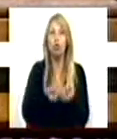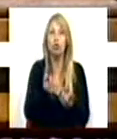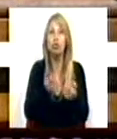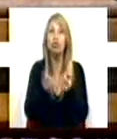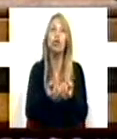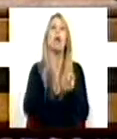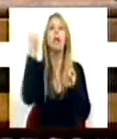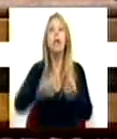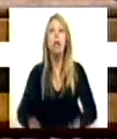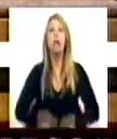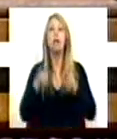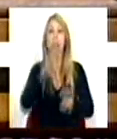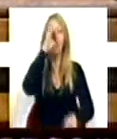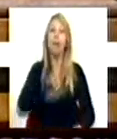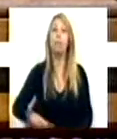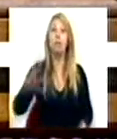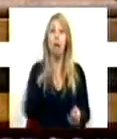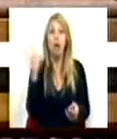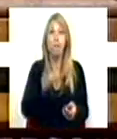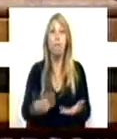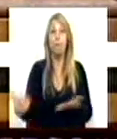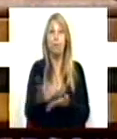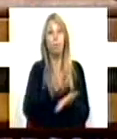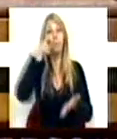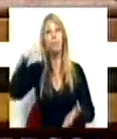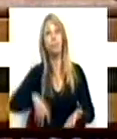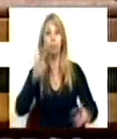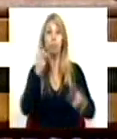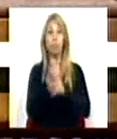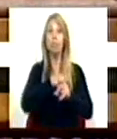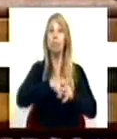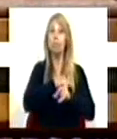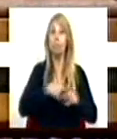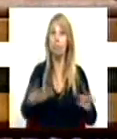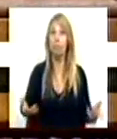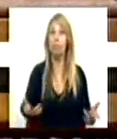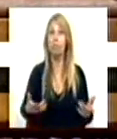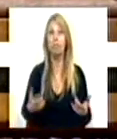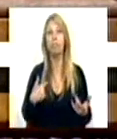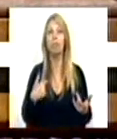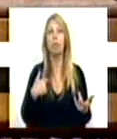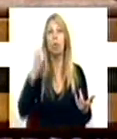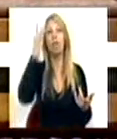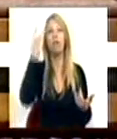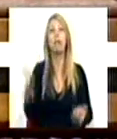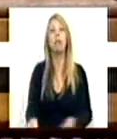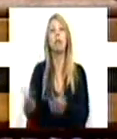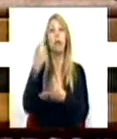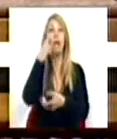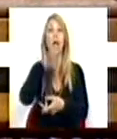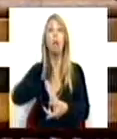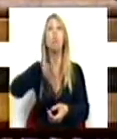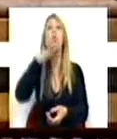investimentos ambientais, mais recursos humanos de fiscalização, não facilitar a impunidade dos